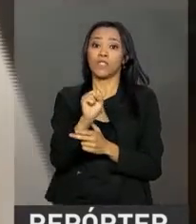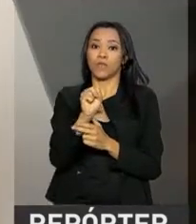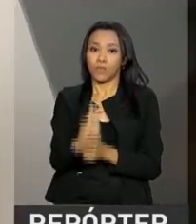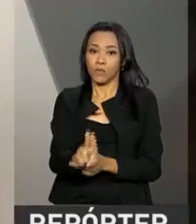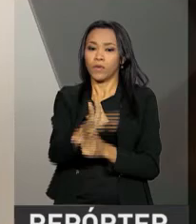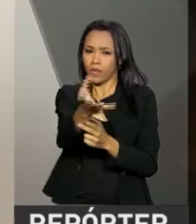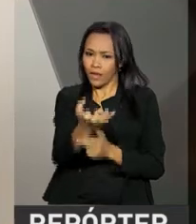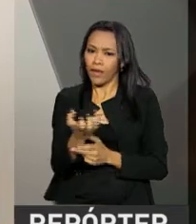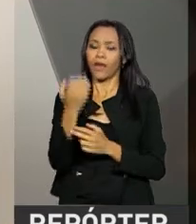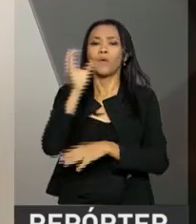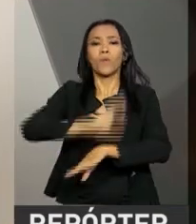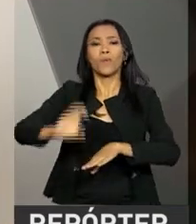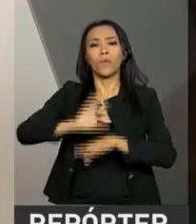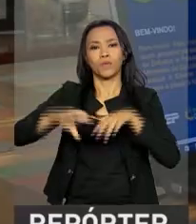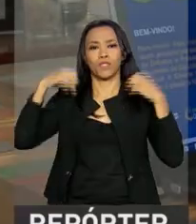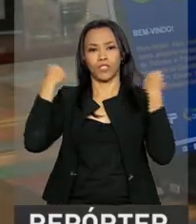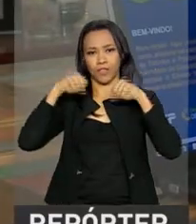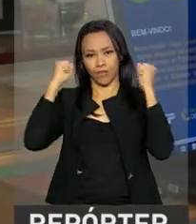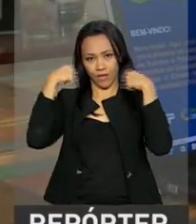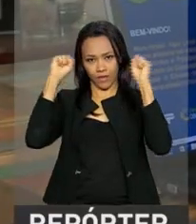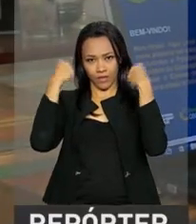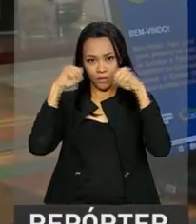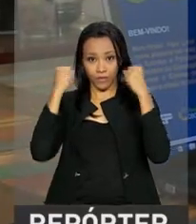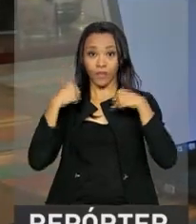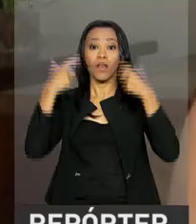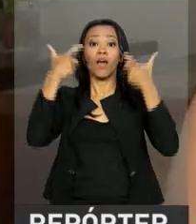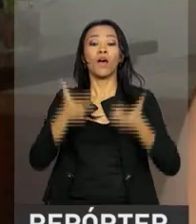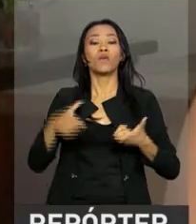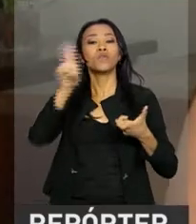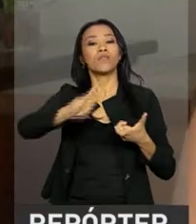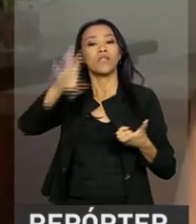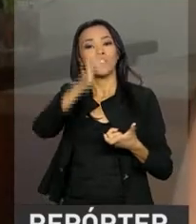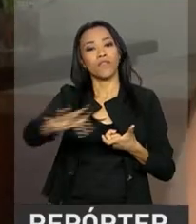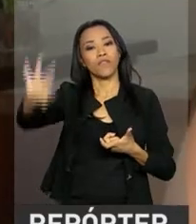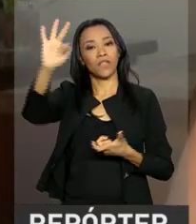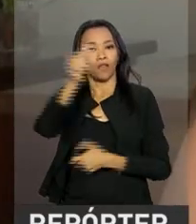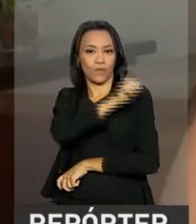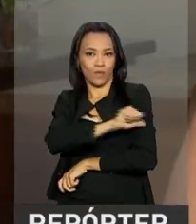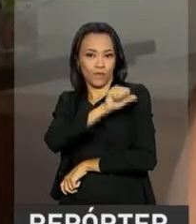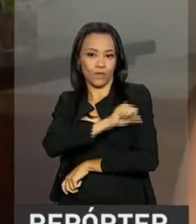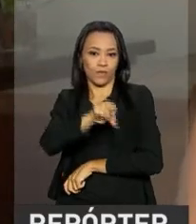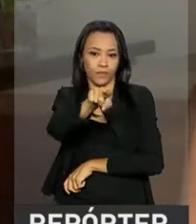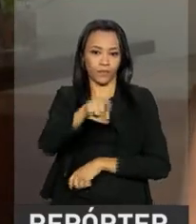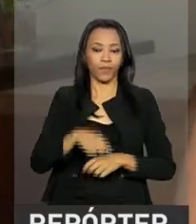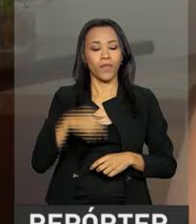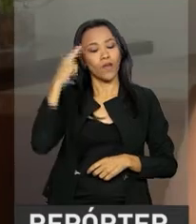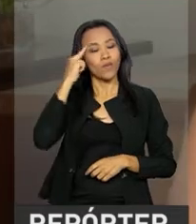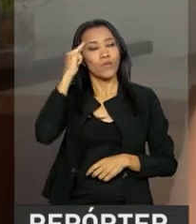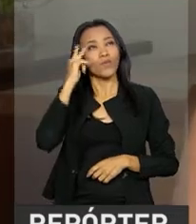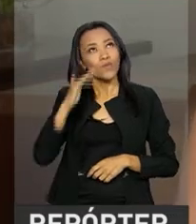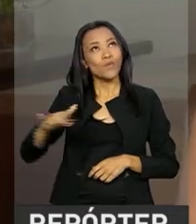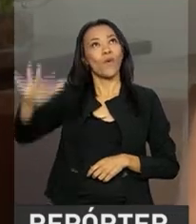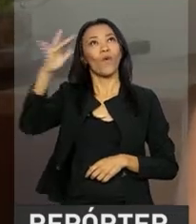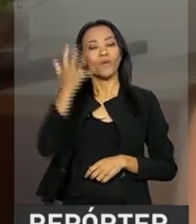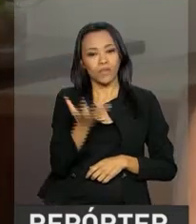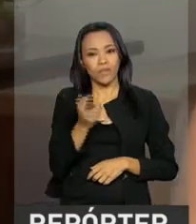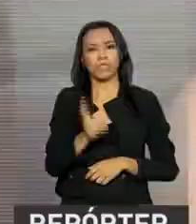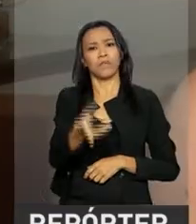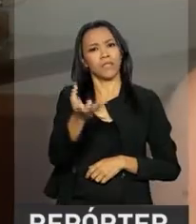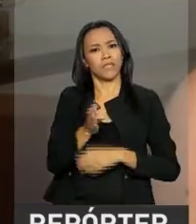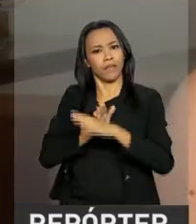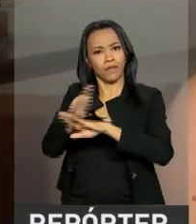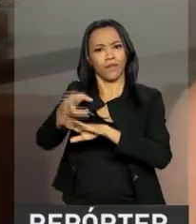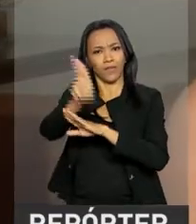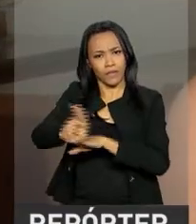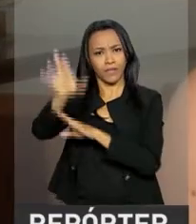educação física na universidade federal do rio de janeiro fala com emoção é realizada durante o centro que entrar na ufrj